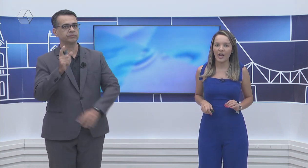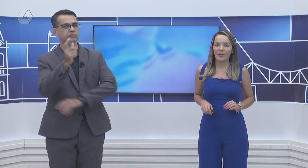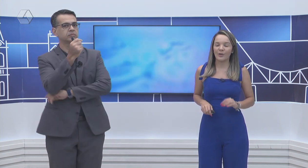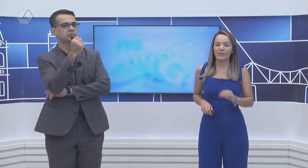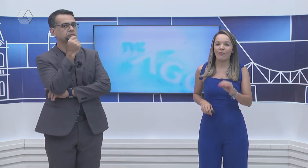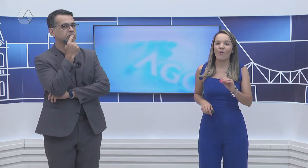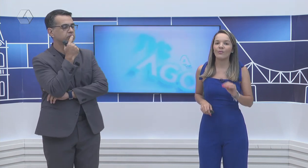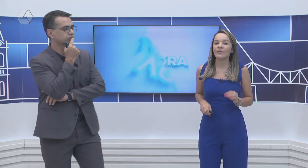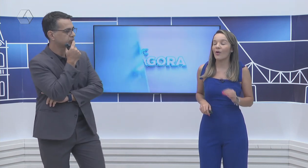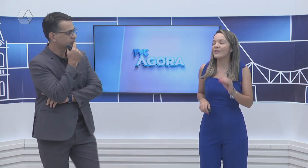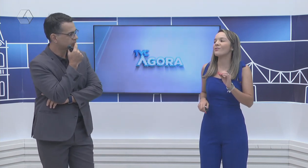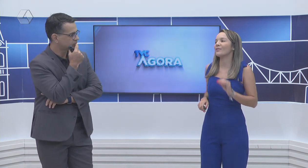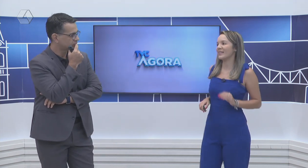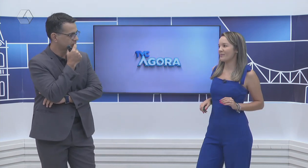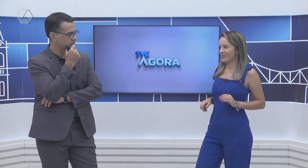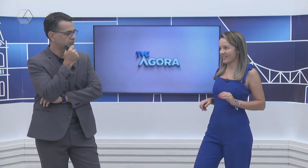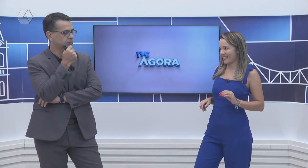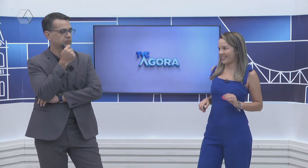reportagem.